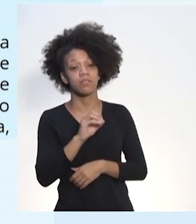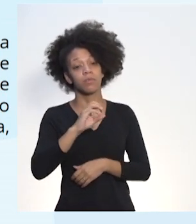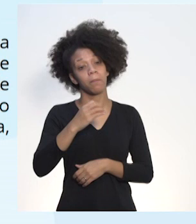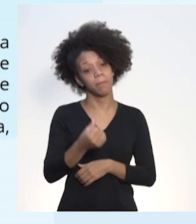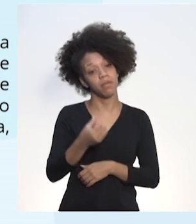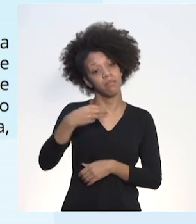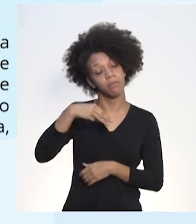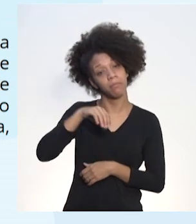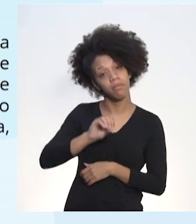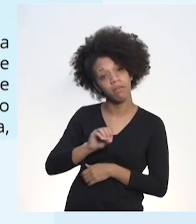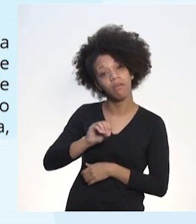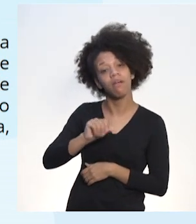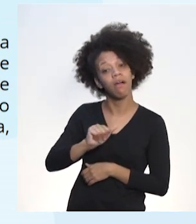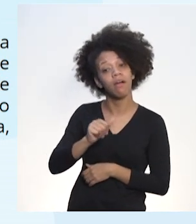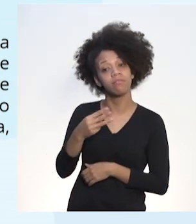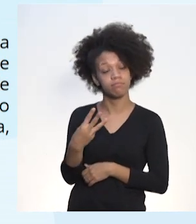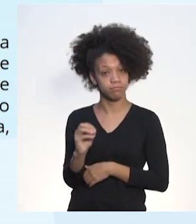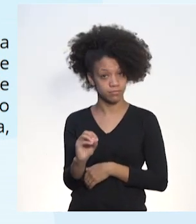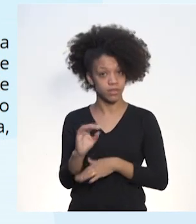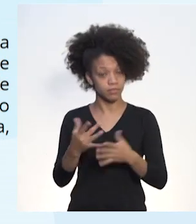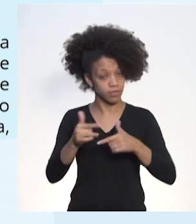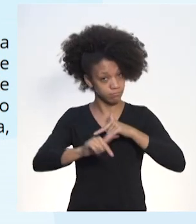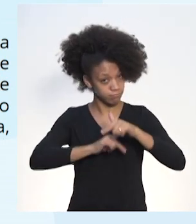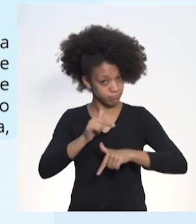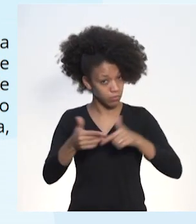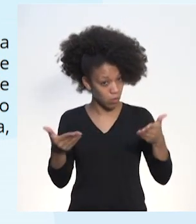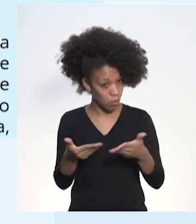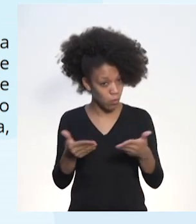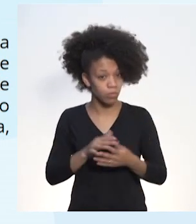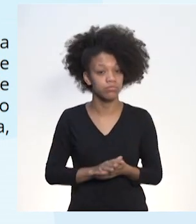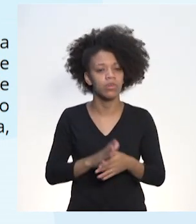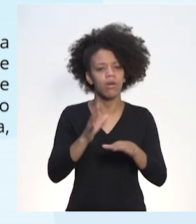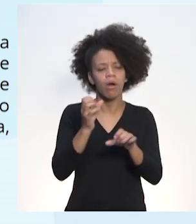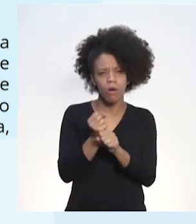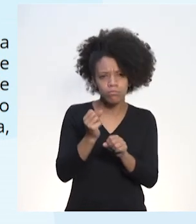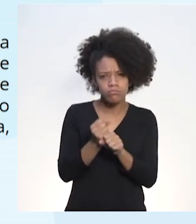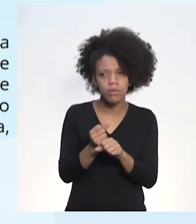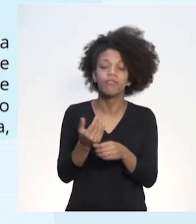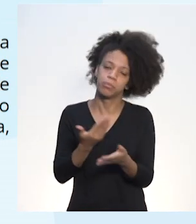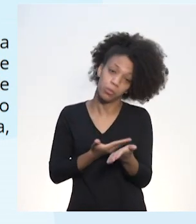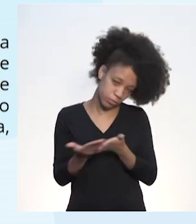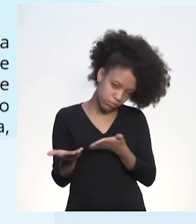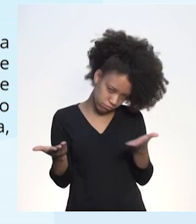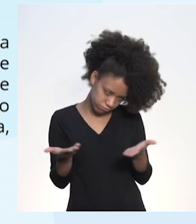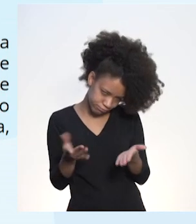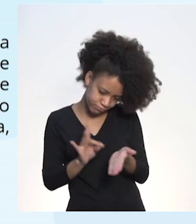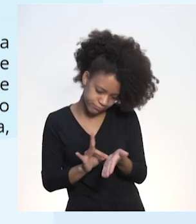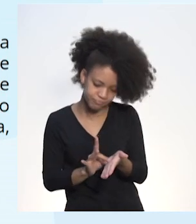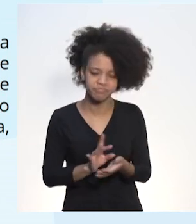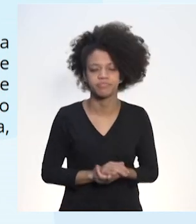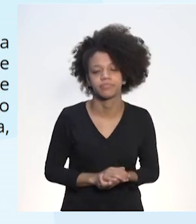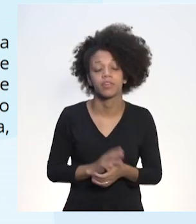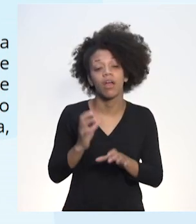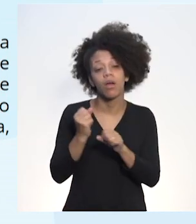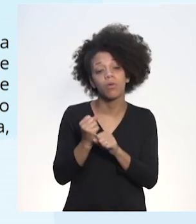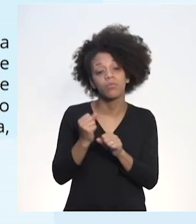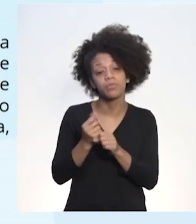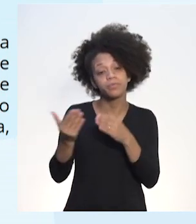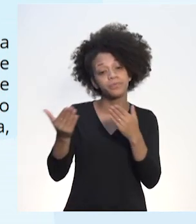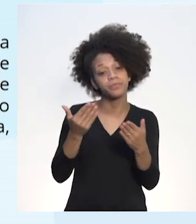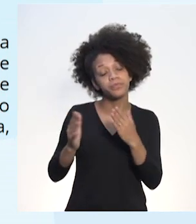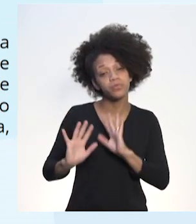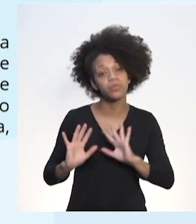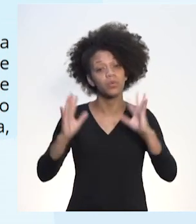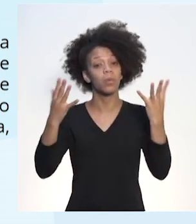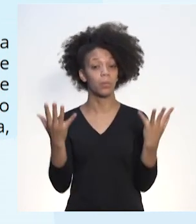MA 30, que é a que a gente vai trabalhar hoje. Calcular, quer dizer, ou melhor, vamos começar, né? Calcular a probabilidade de um